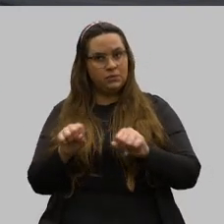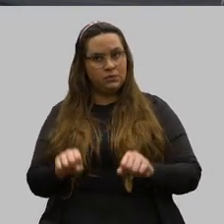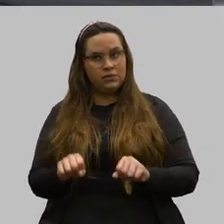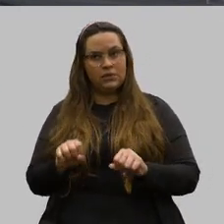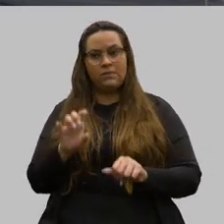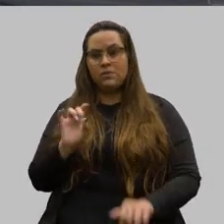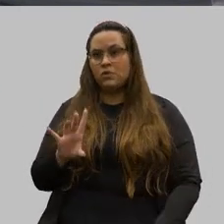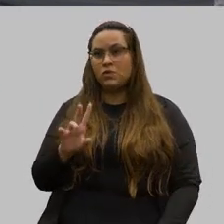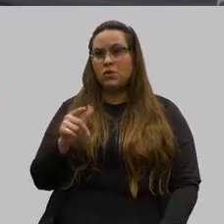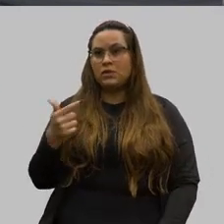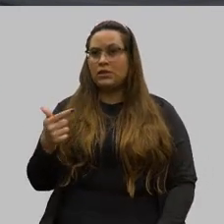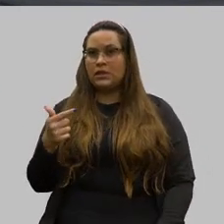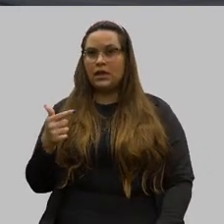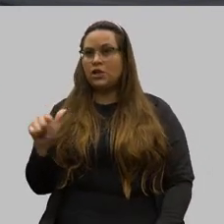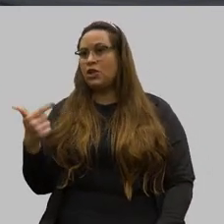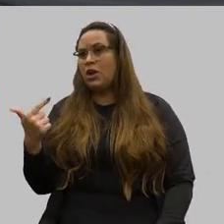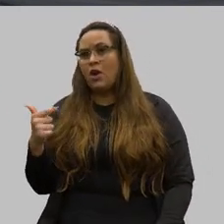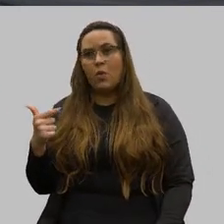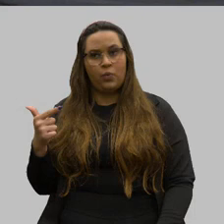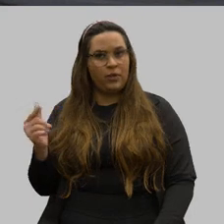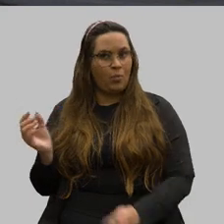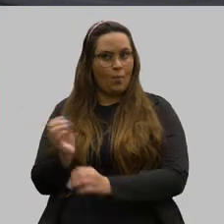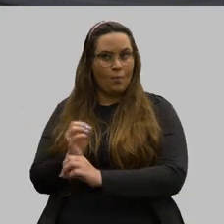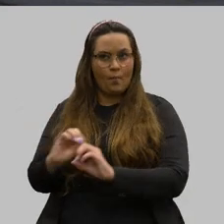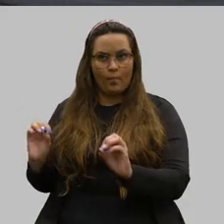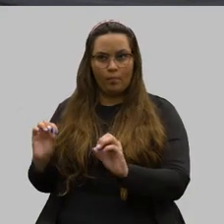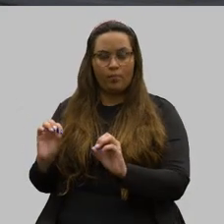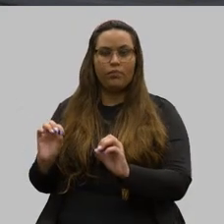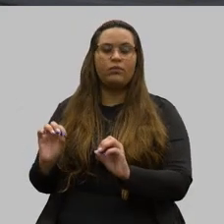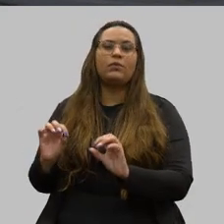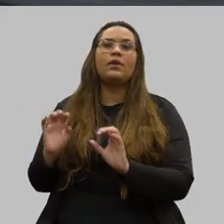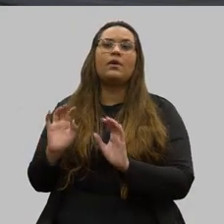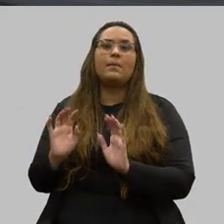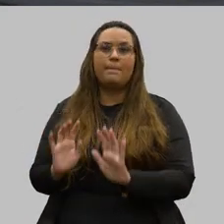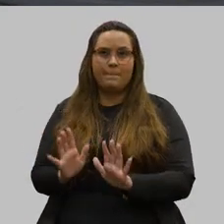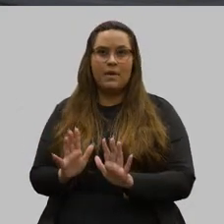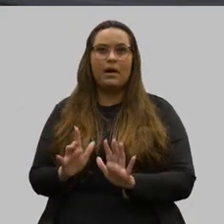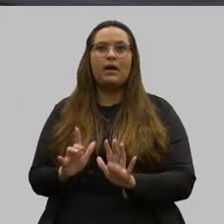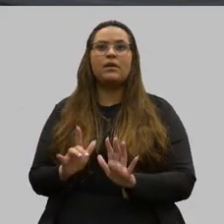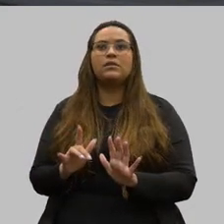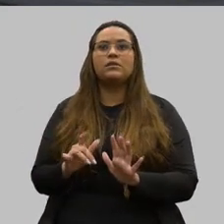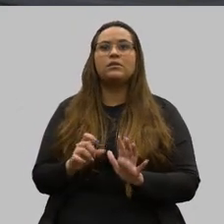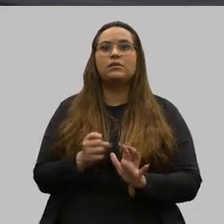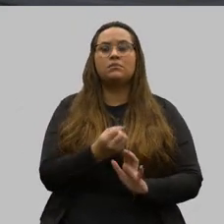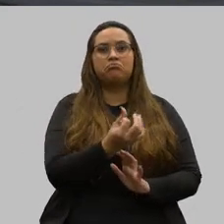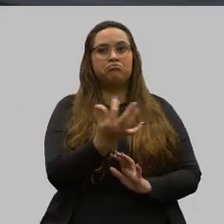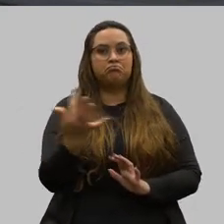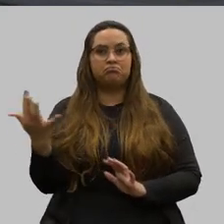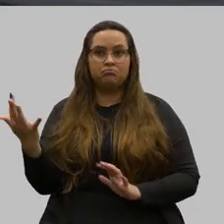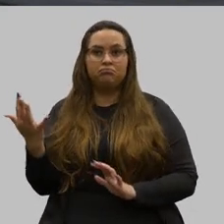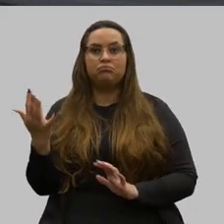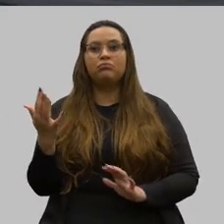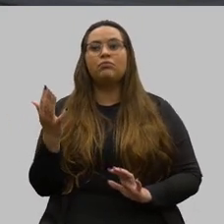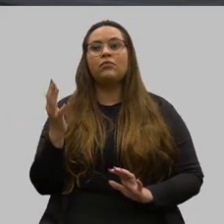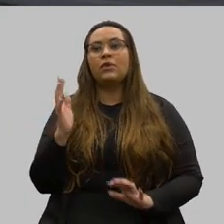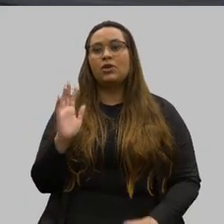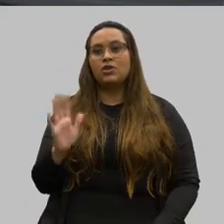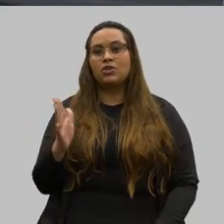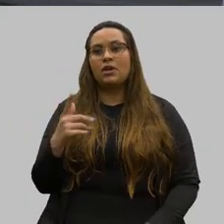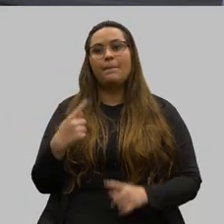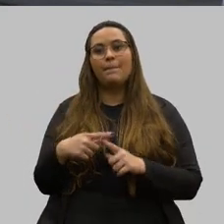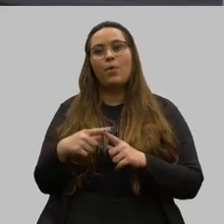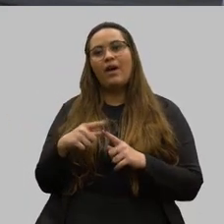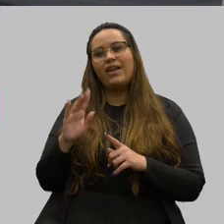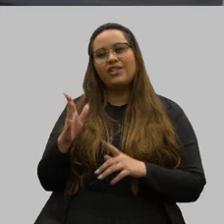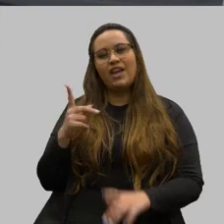unidades não tem nenhuma mas nós já temos inclusive direita Muitas delas eh tendo em vista porque são unidades mais